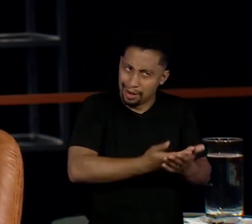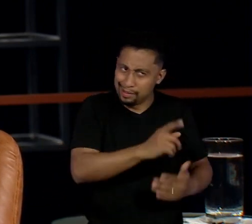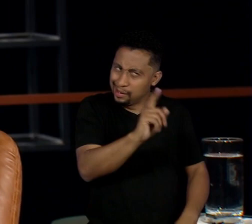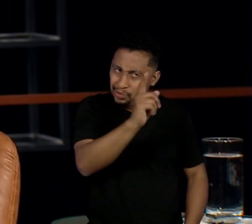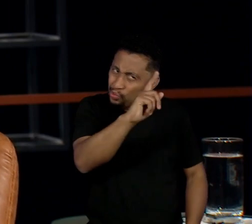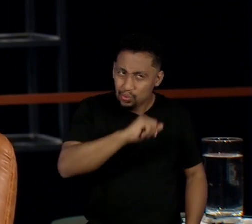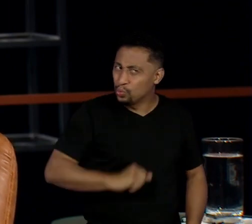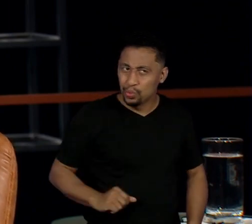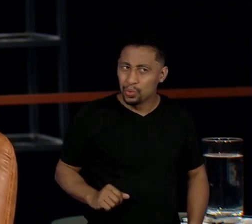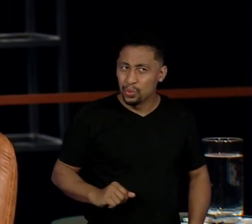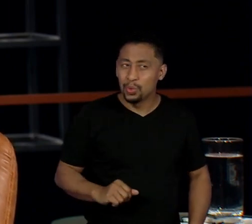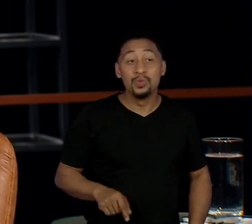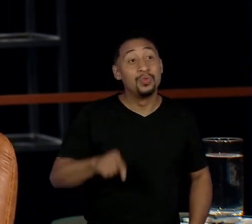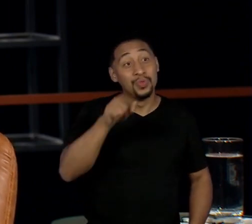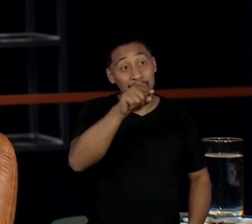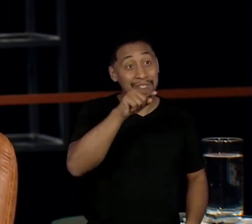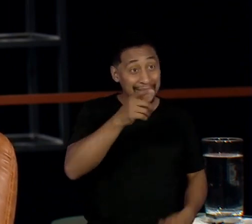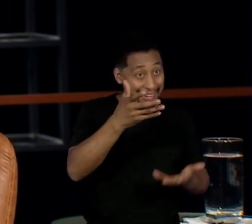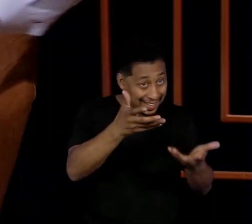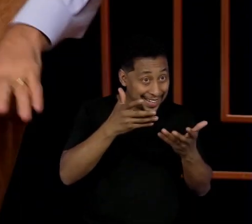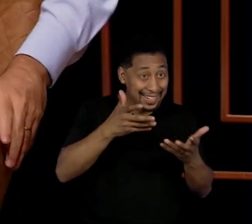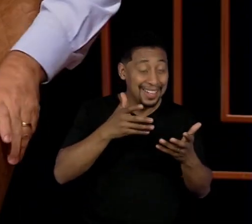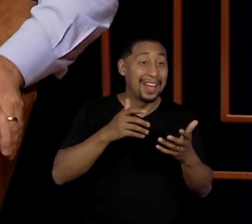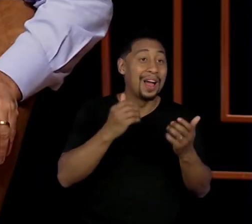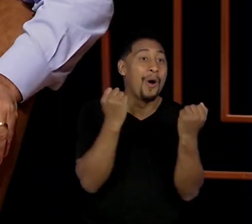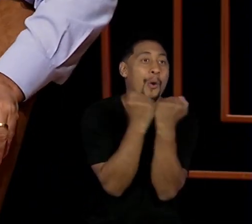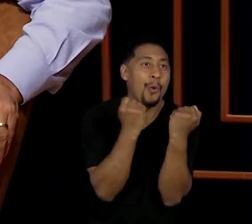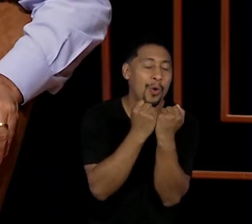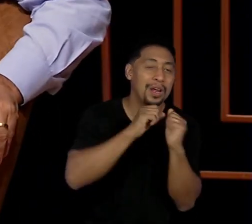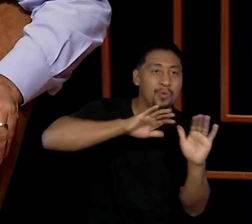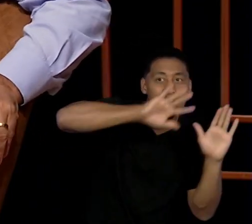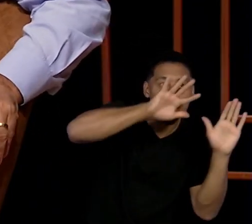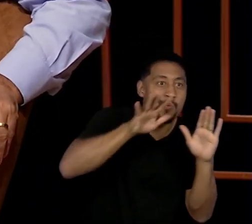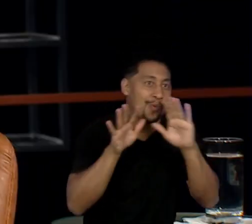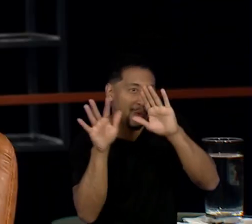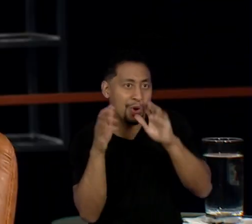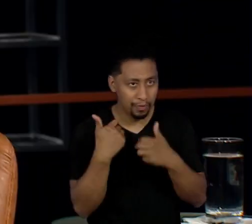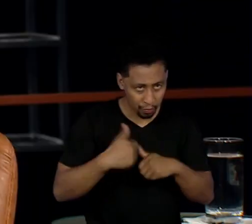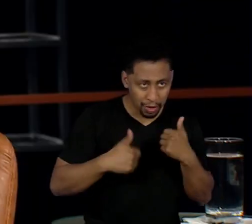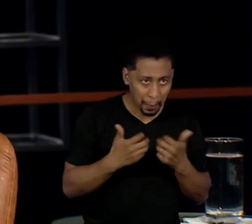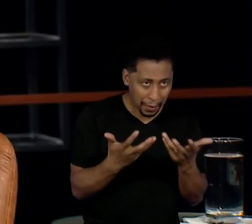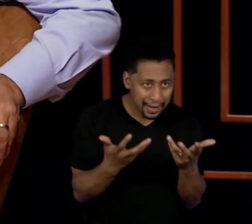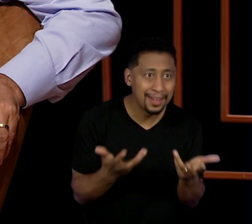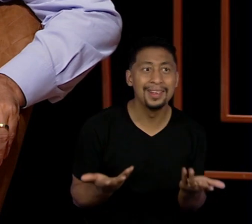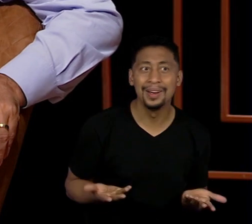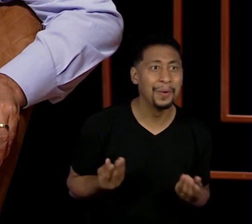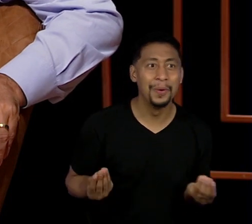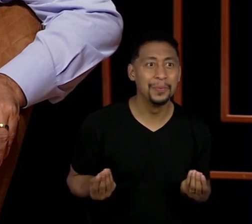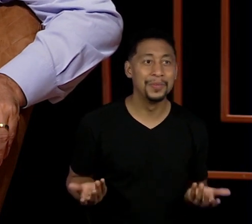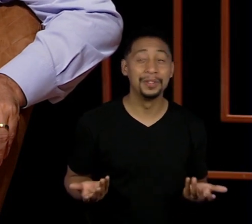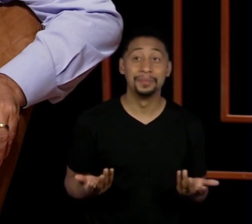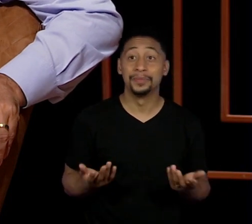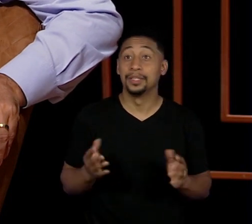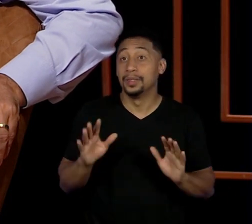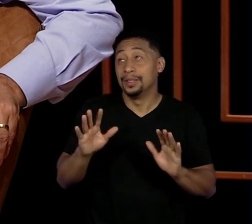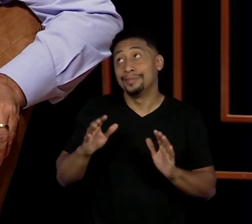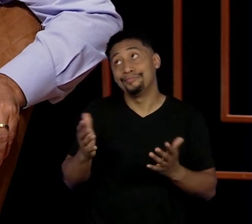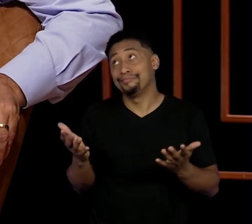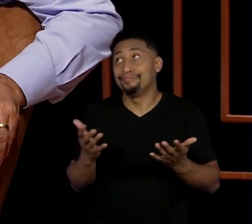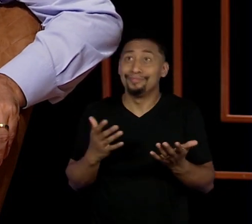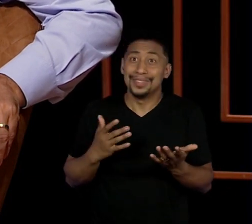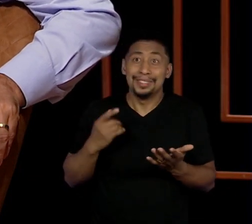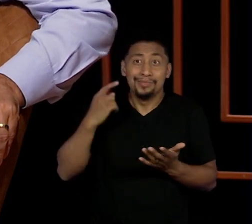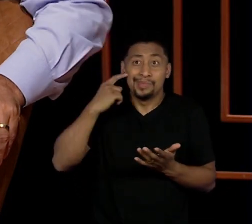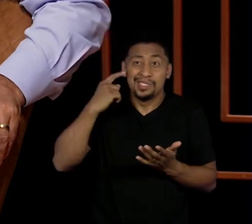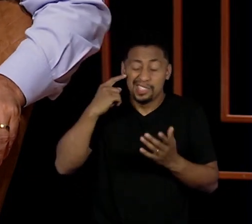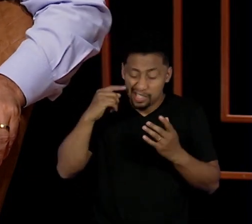na ideia de ser goleiro de futebol. Sim. Eu era goleiro. O que deu esse projeto? Não sei se eu era bom goleiro, talvez eu não